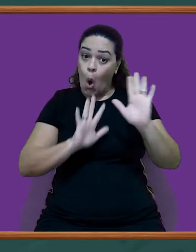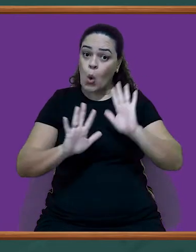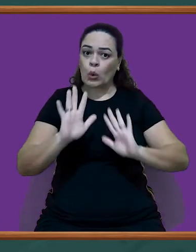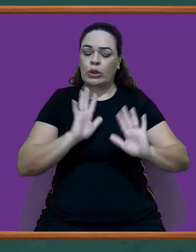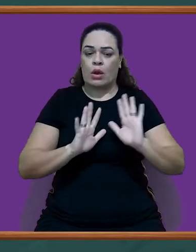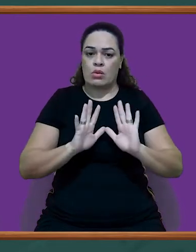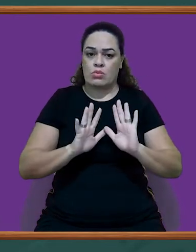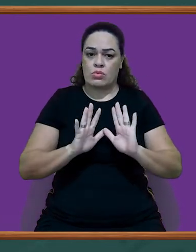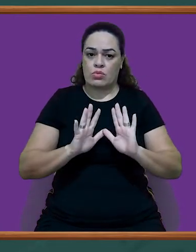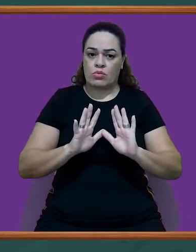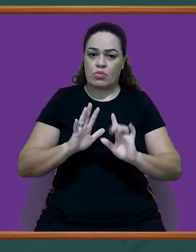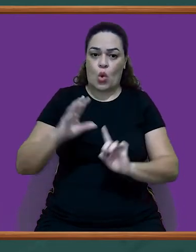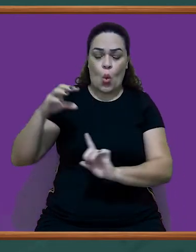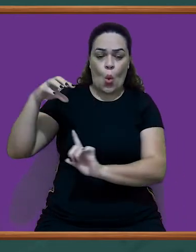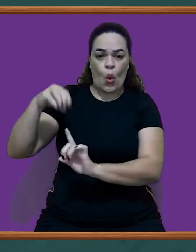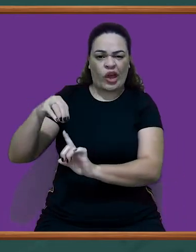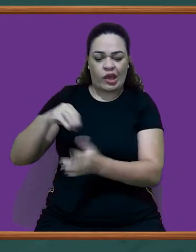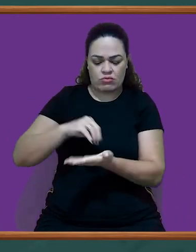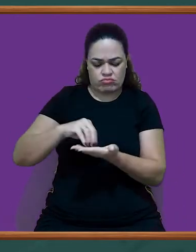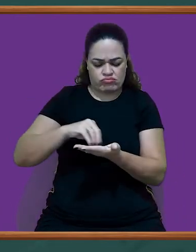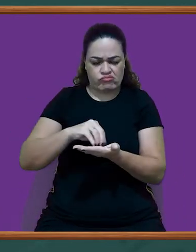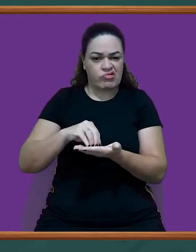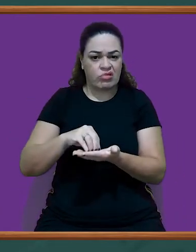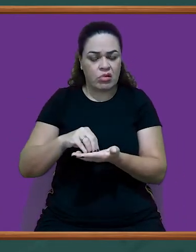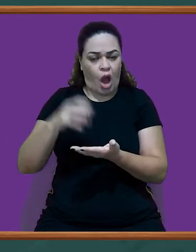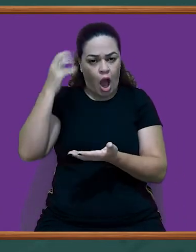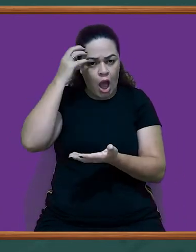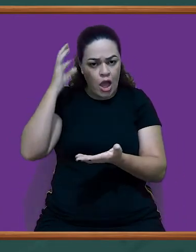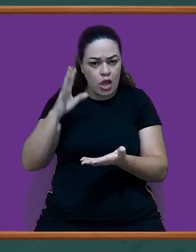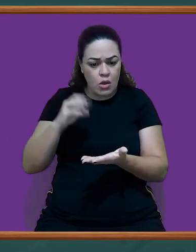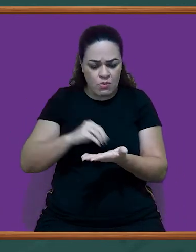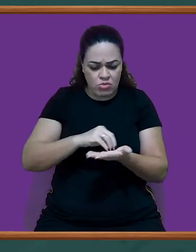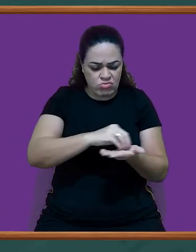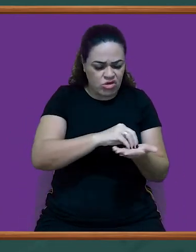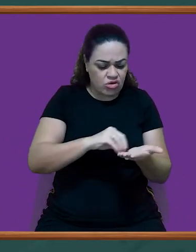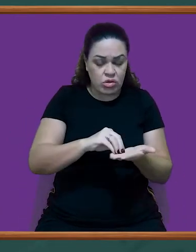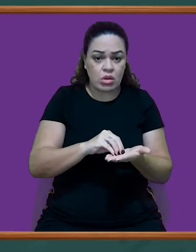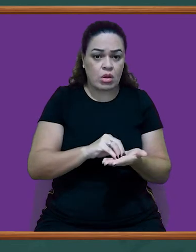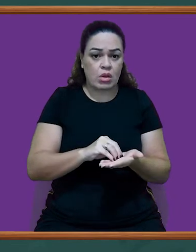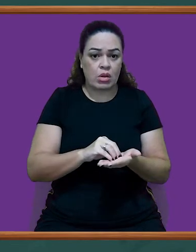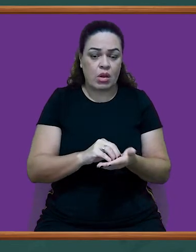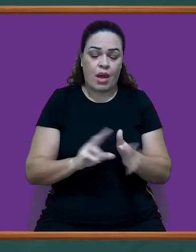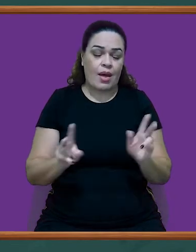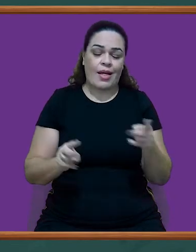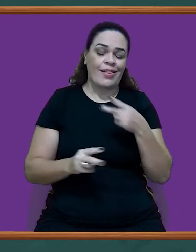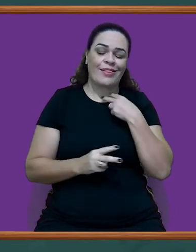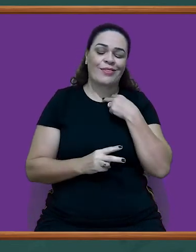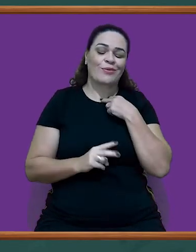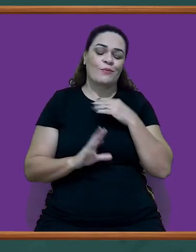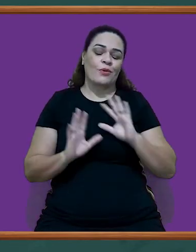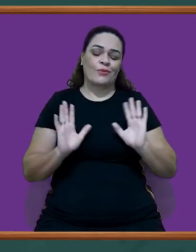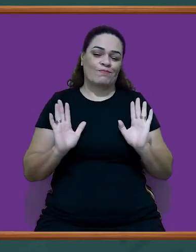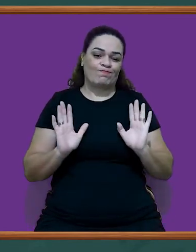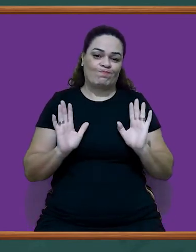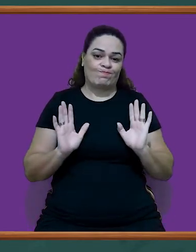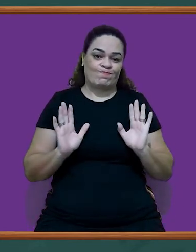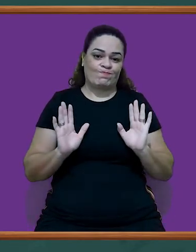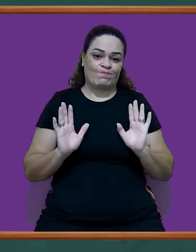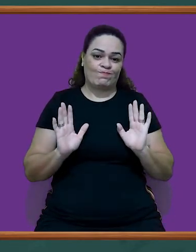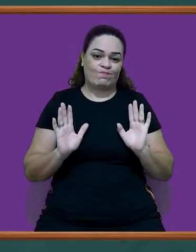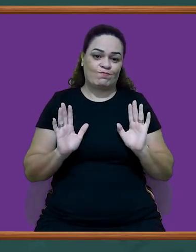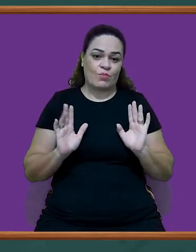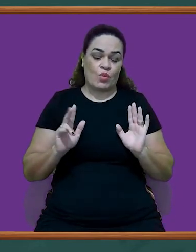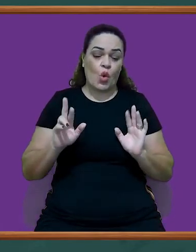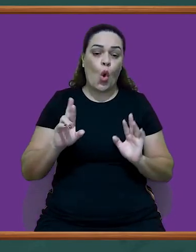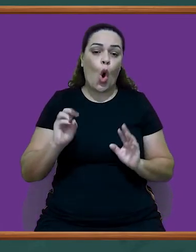tiver mexido o meu rei se eu mexi meu rei para qualquer lugar eu já não posso fazer mais rock e